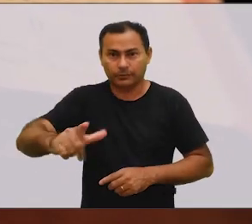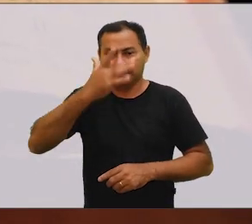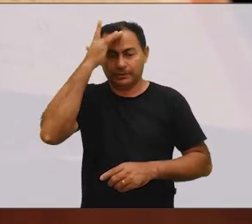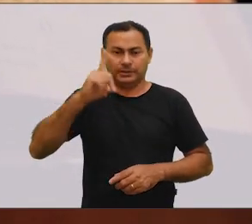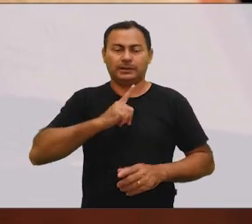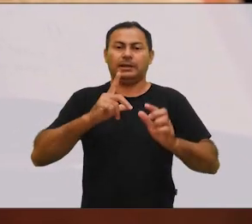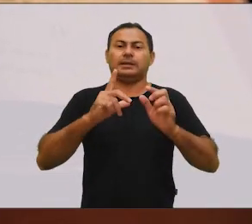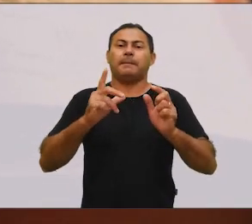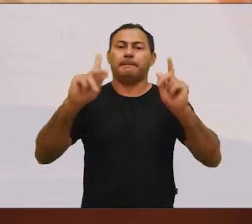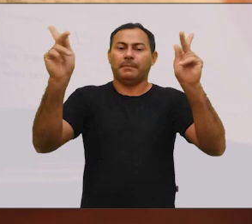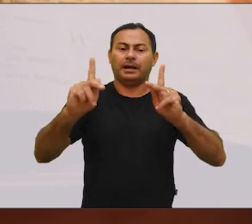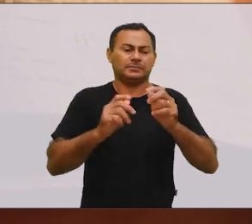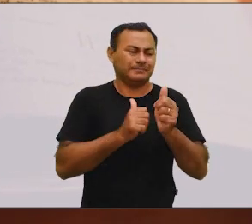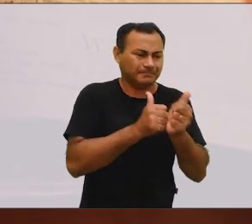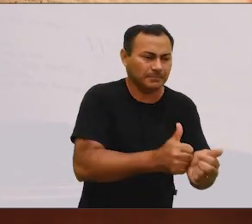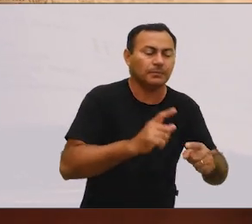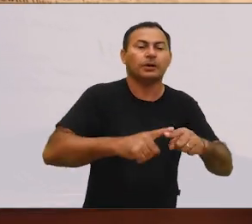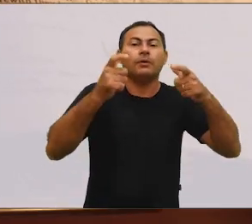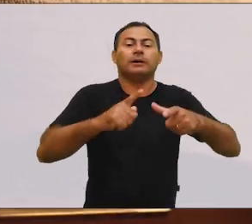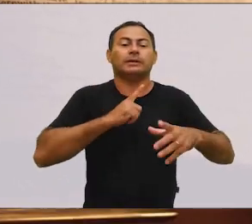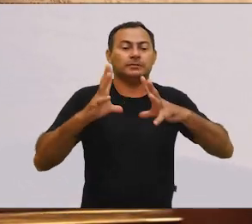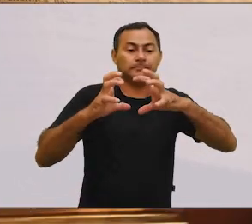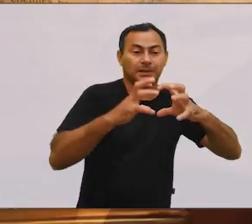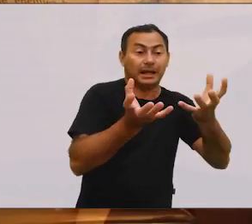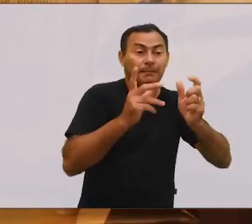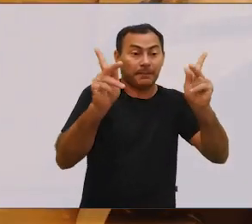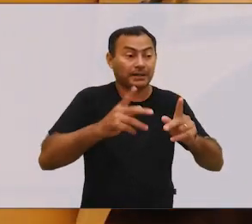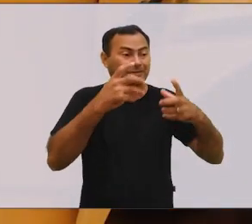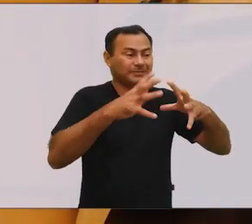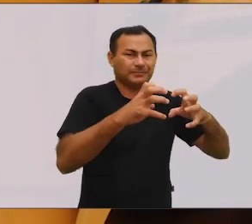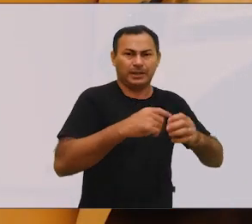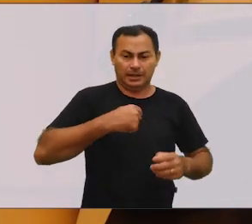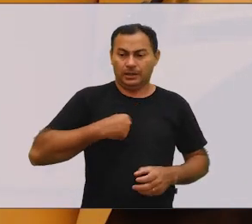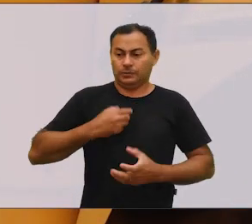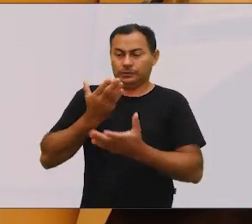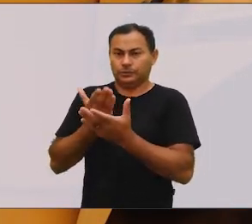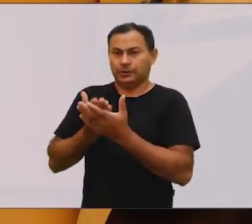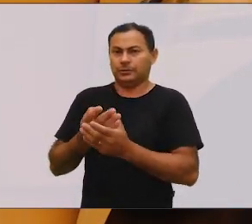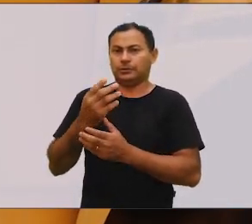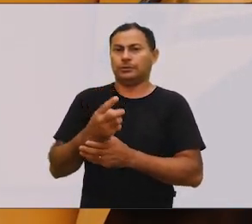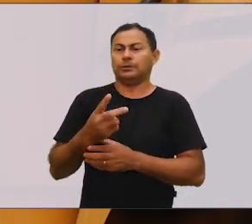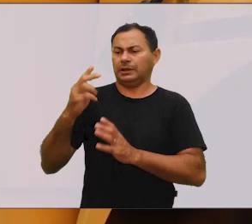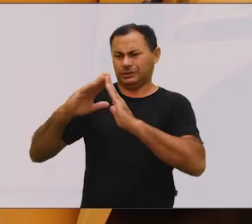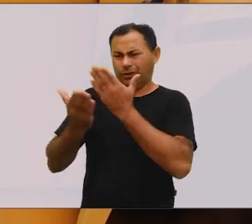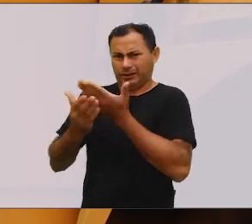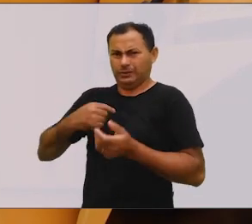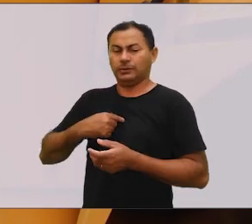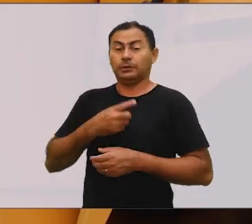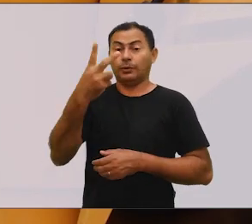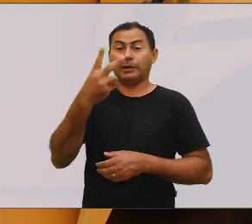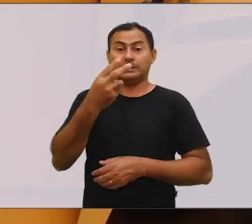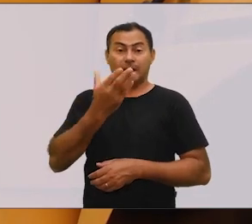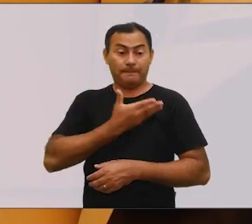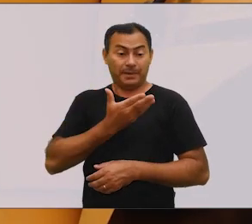os pacificadores são perseguidos porque eles estão onde há conflito. Quando eu estava no colégio, 2 amigos começaram a